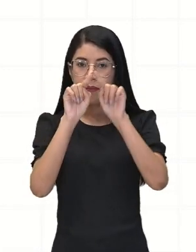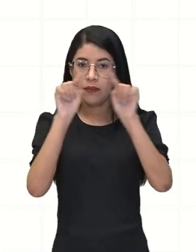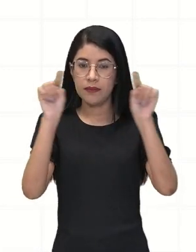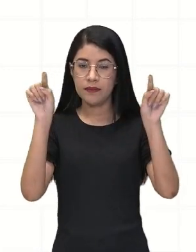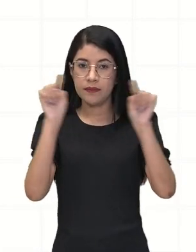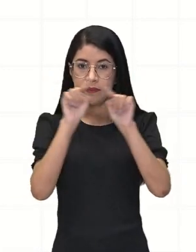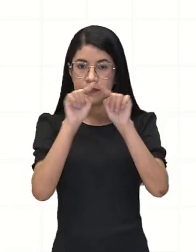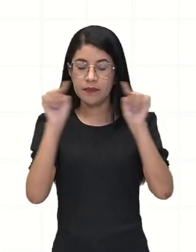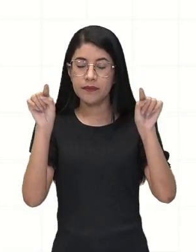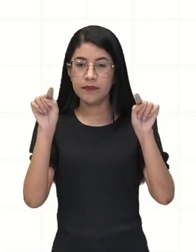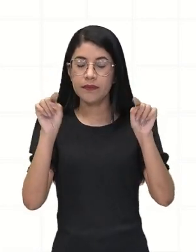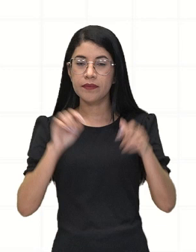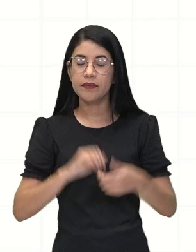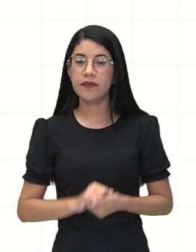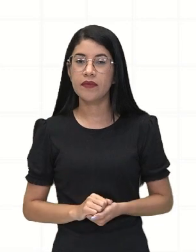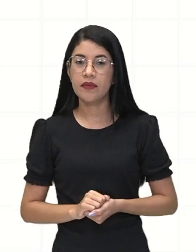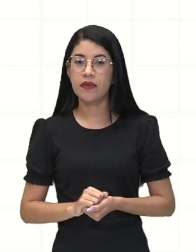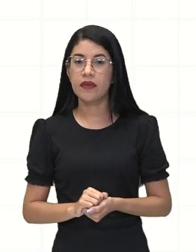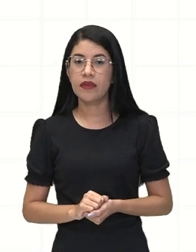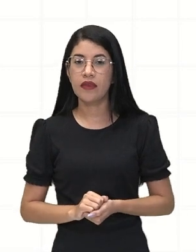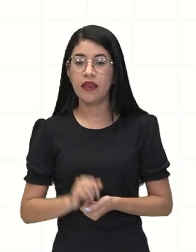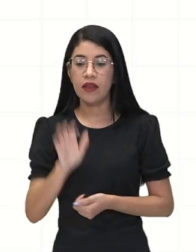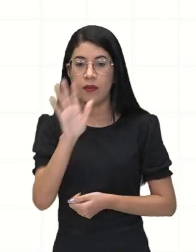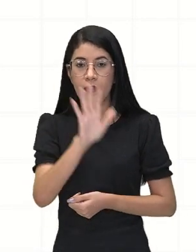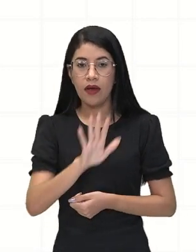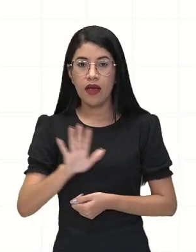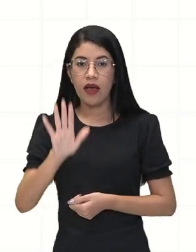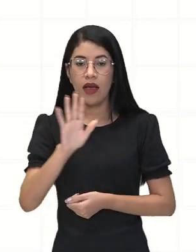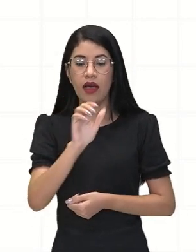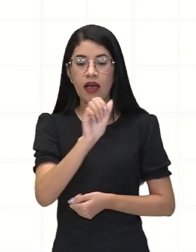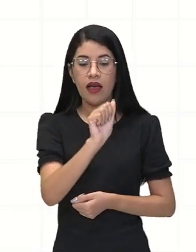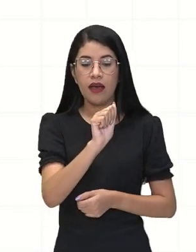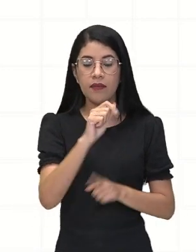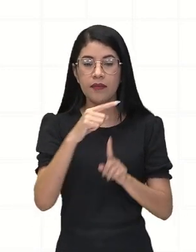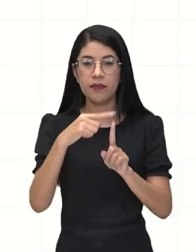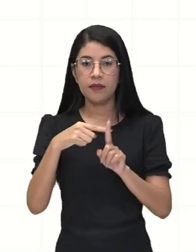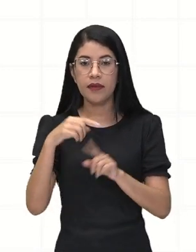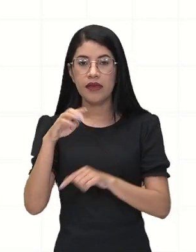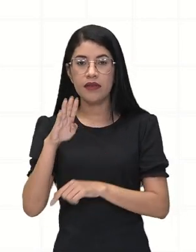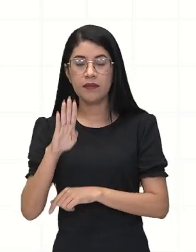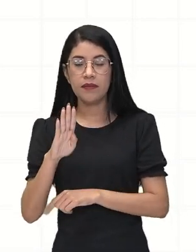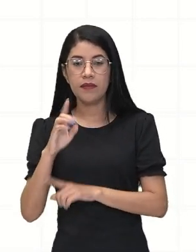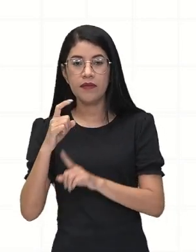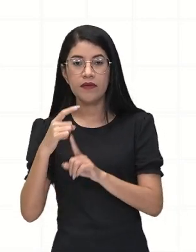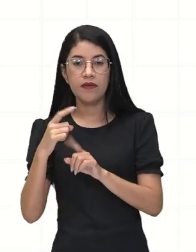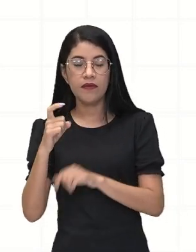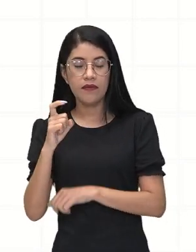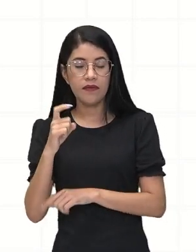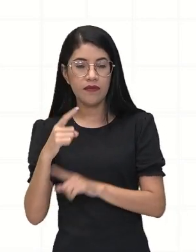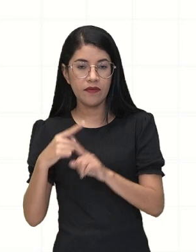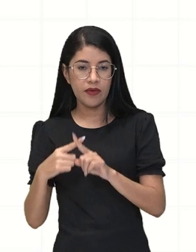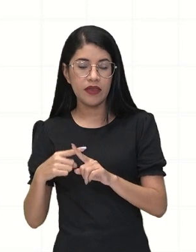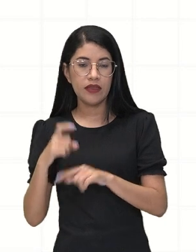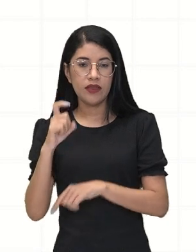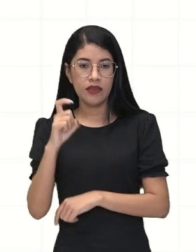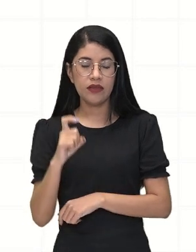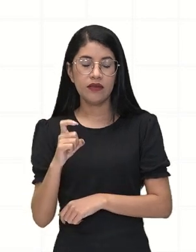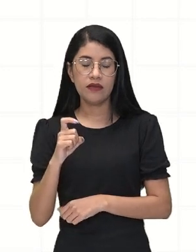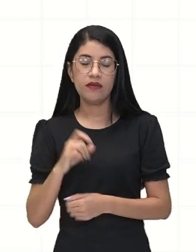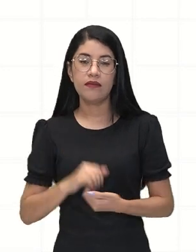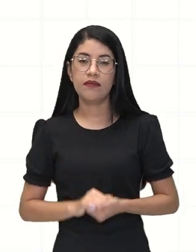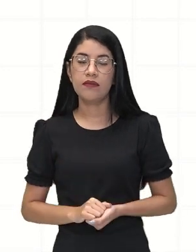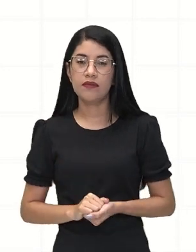beleza? Então, quem vai ser essa área? Vai ser o lado A mais B vezes X. Tudo